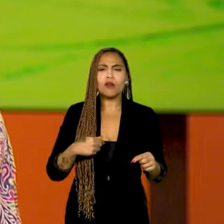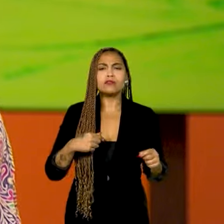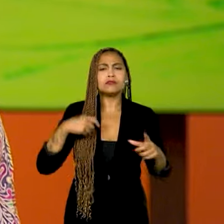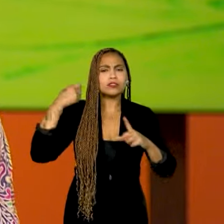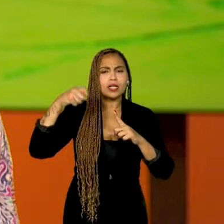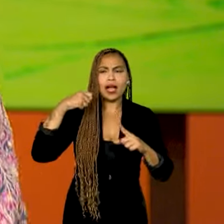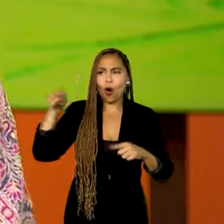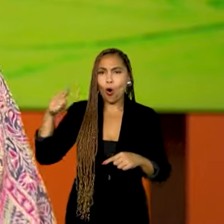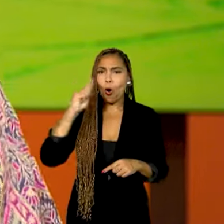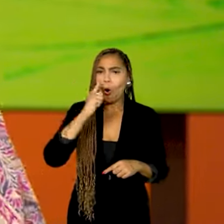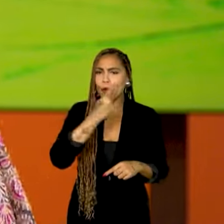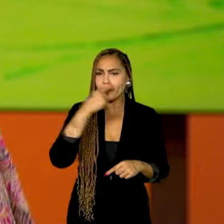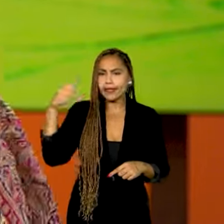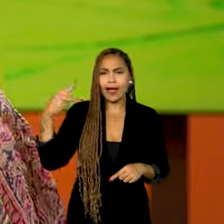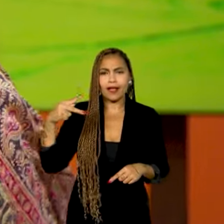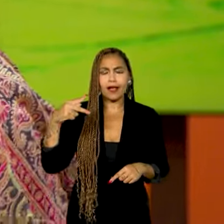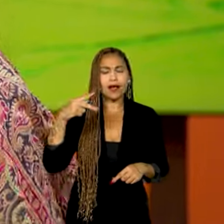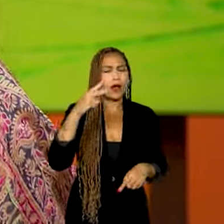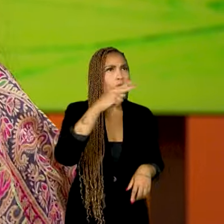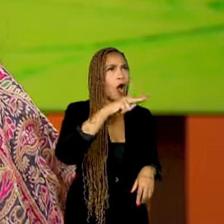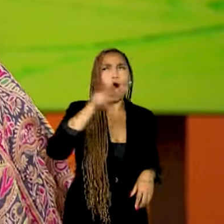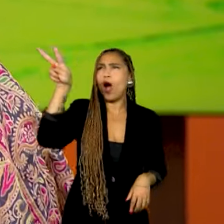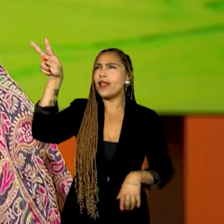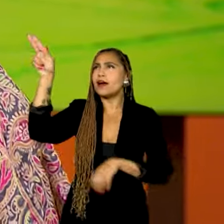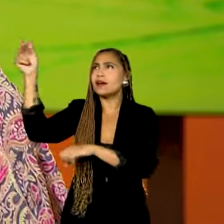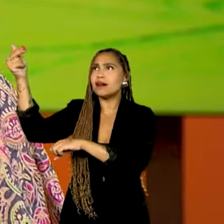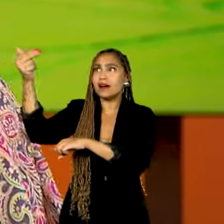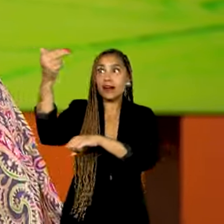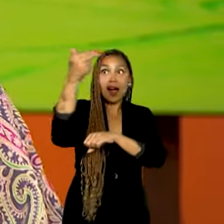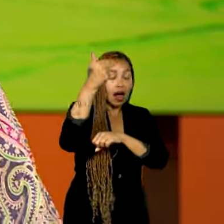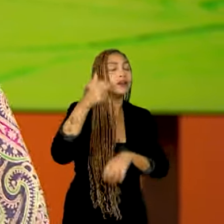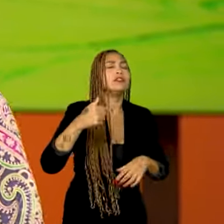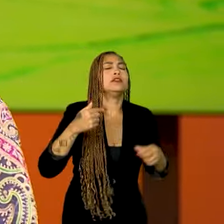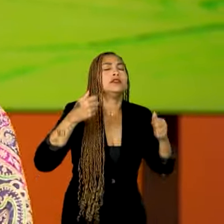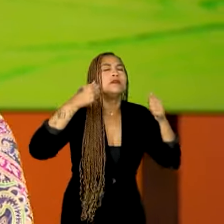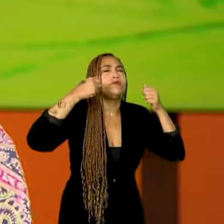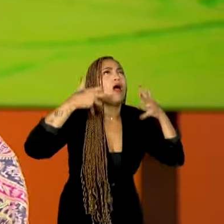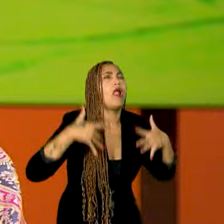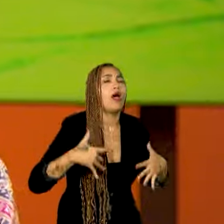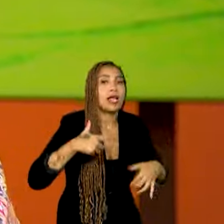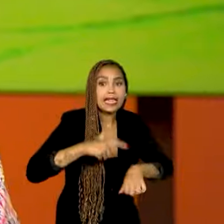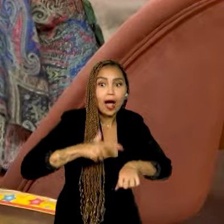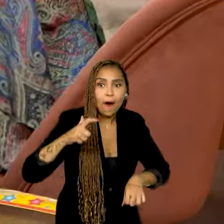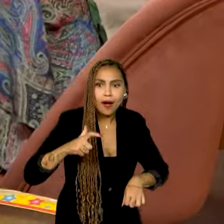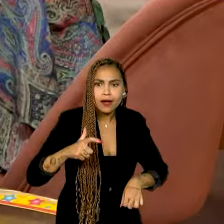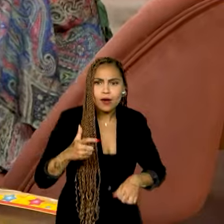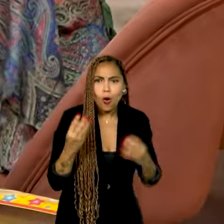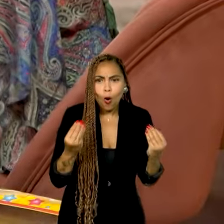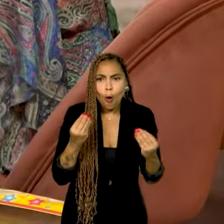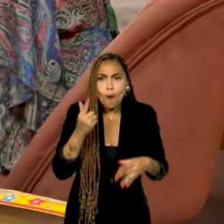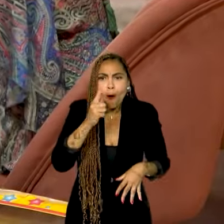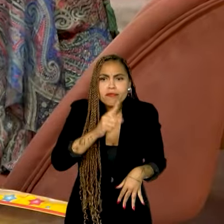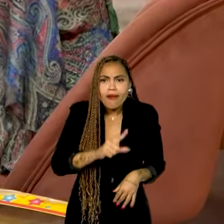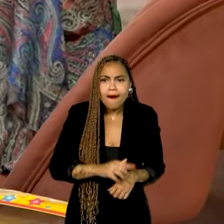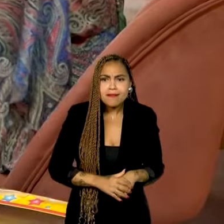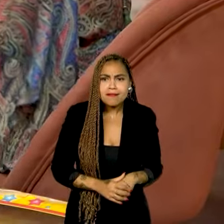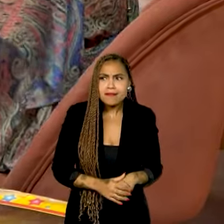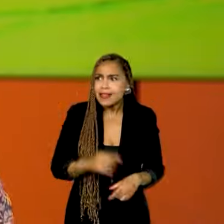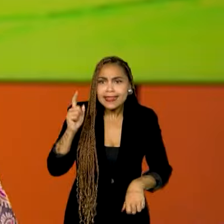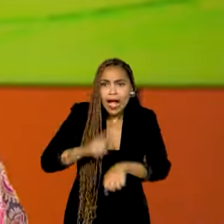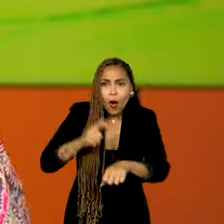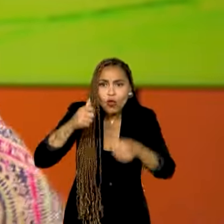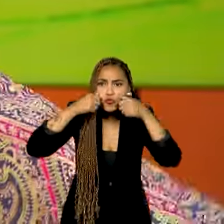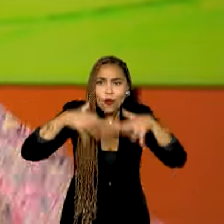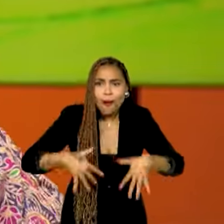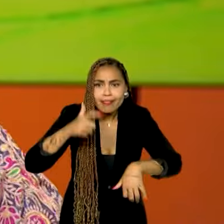fazer assim. Mas, cara, eu falei, mas que como é que consegue? Que danada. Aí acabou assim,